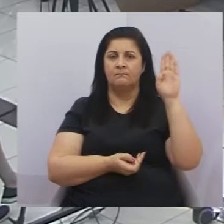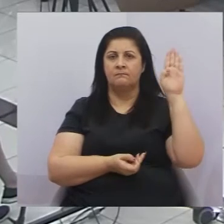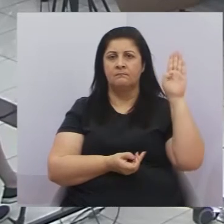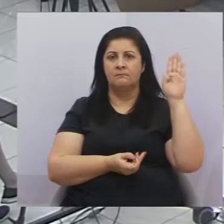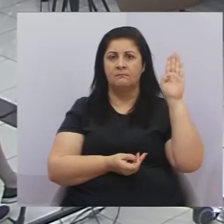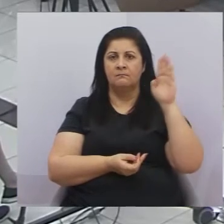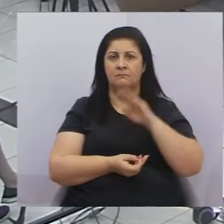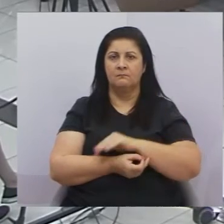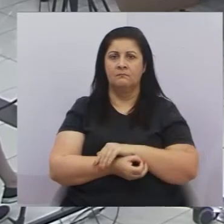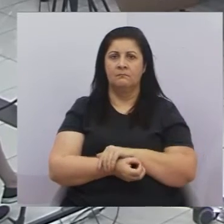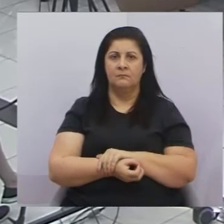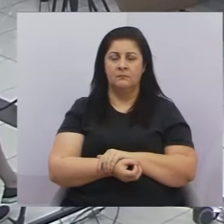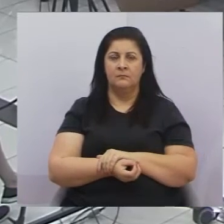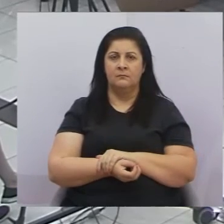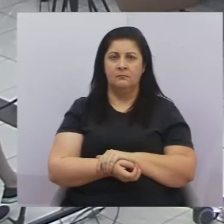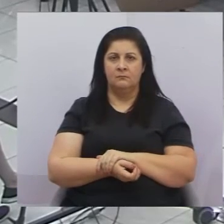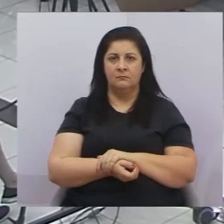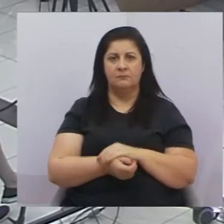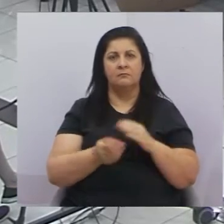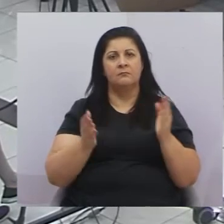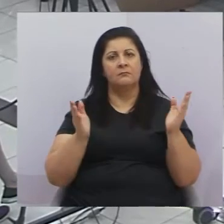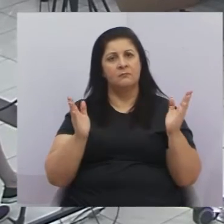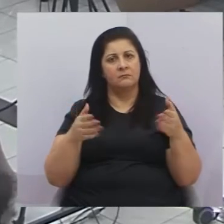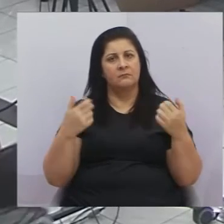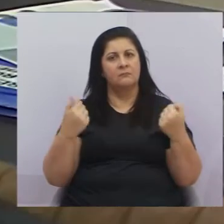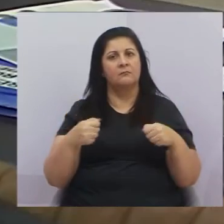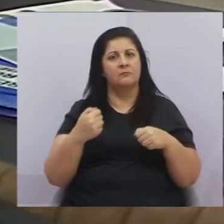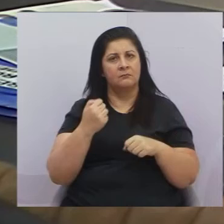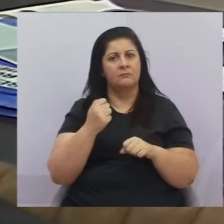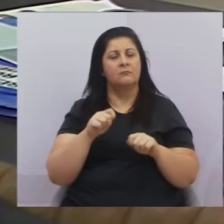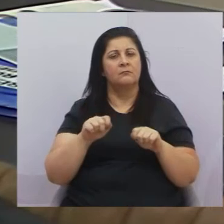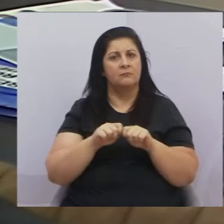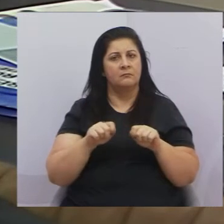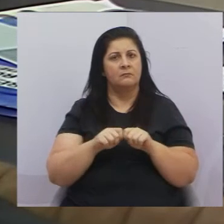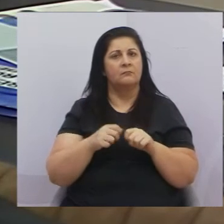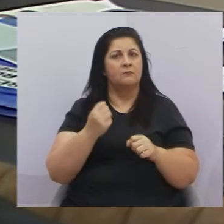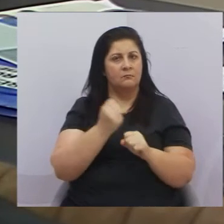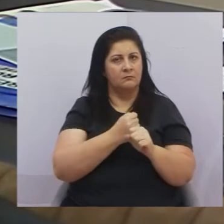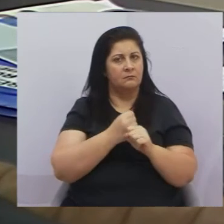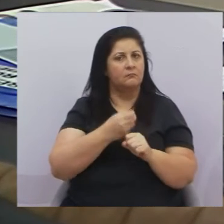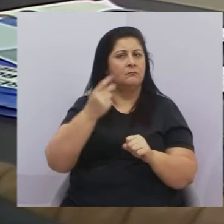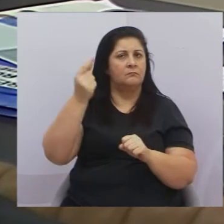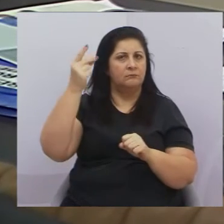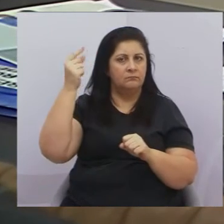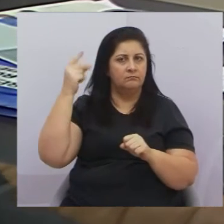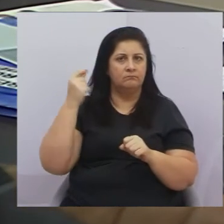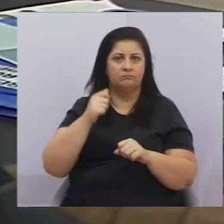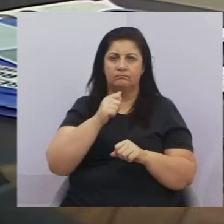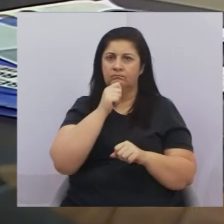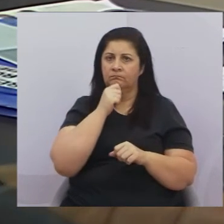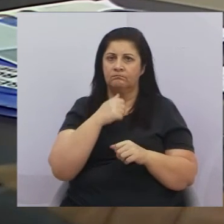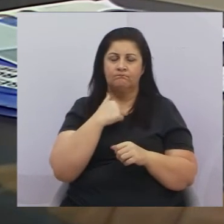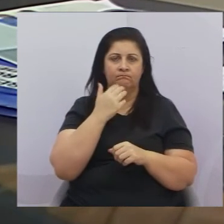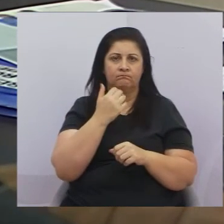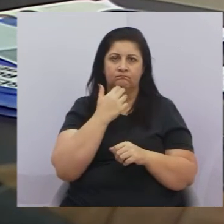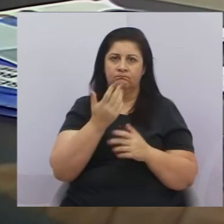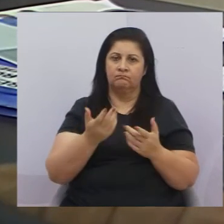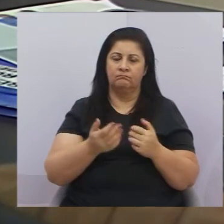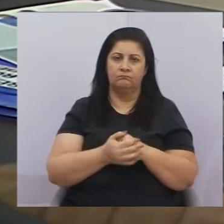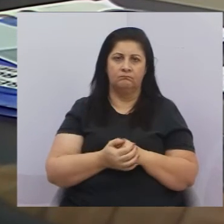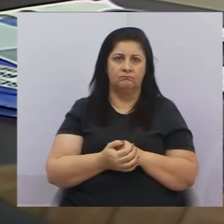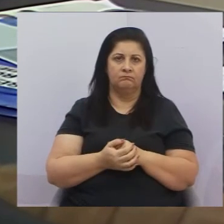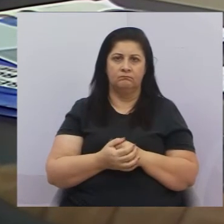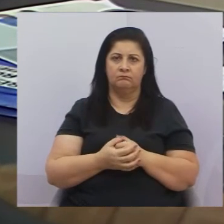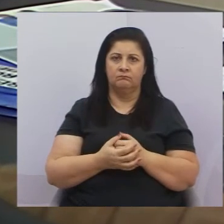Presidente, já era para ter feito essa rede de esgoto lá no Porto Velho e não fizeram até agora. E outra